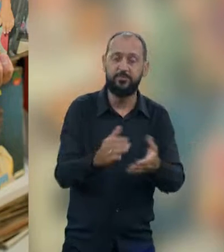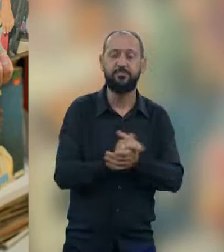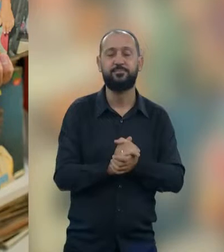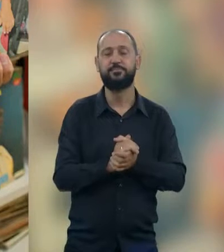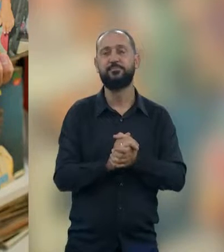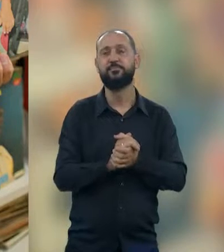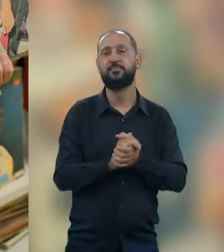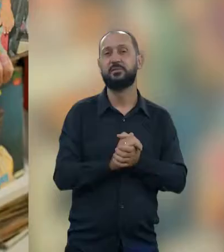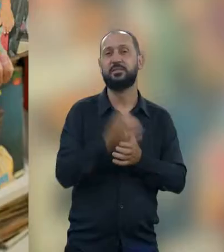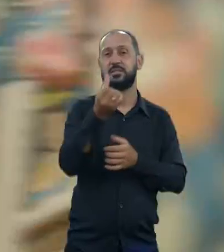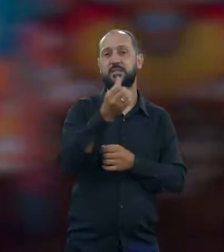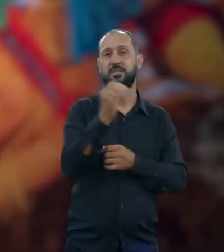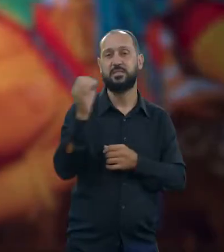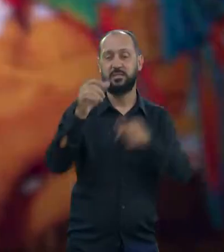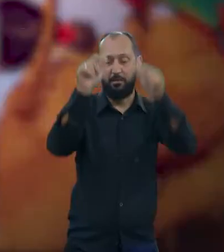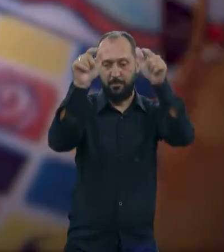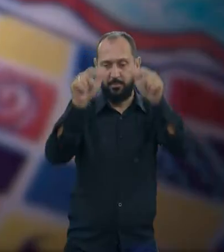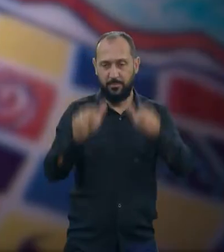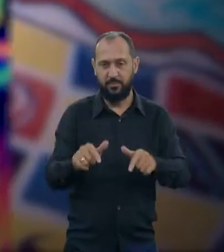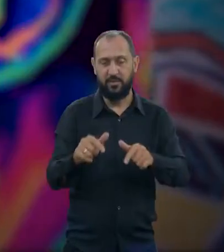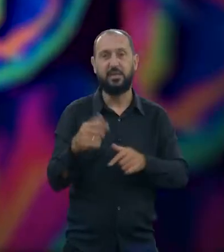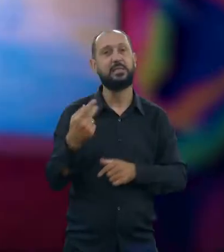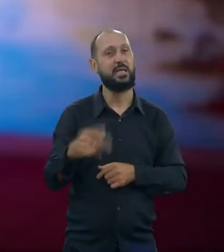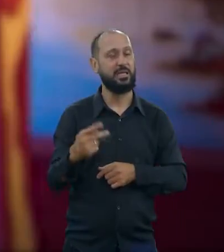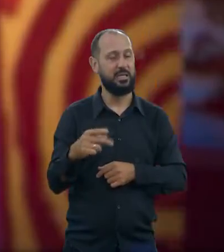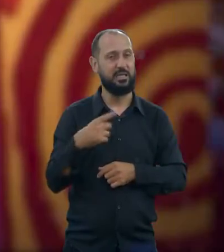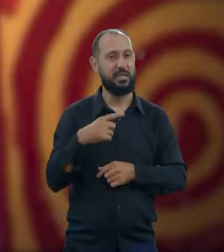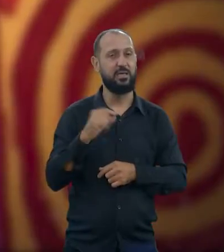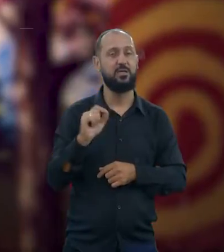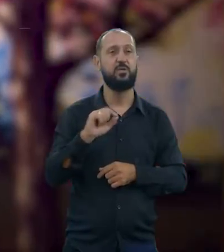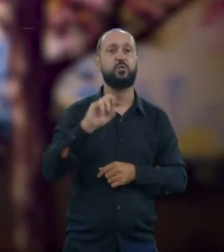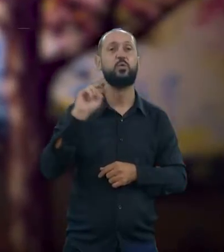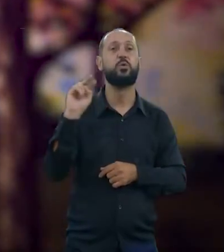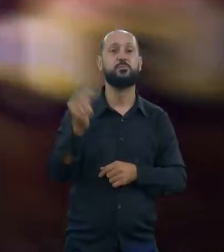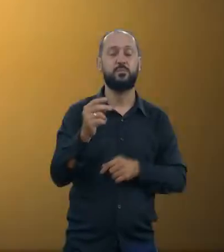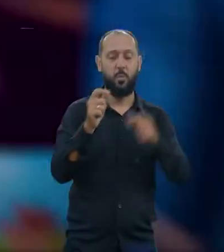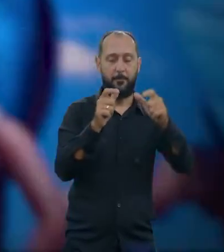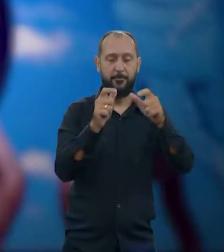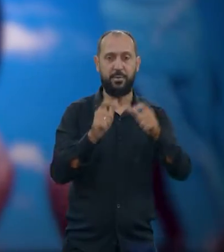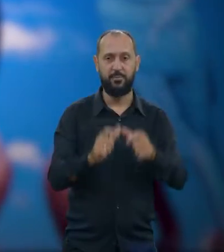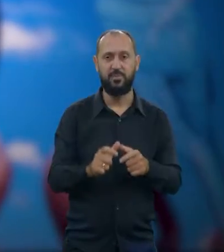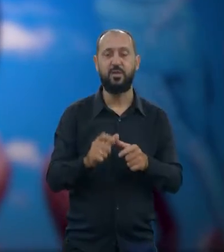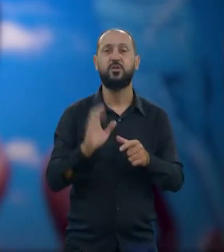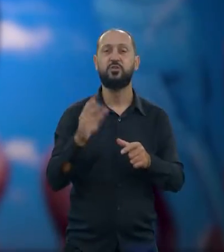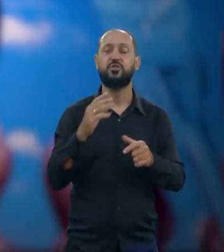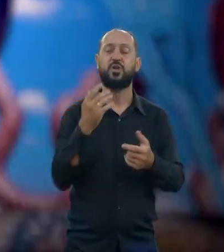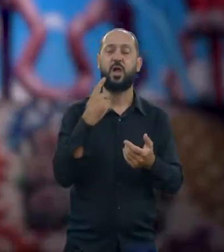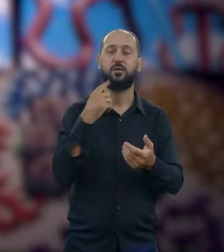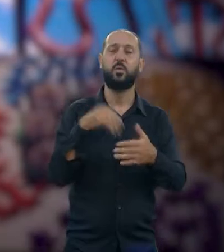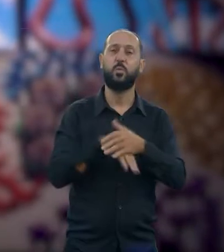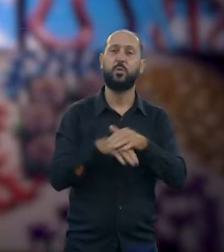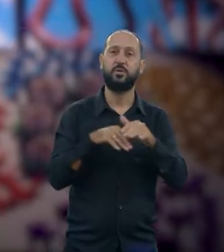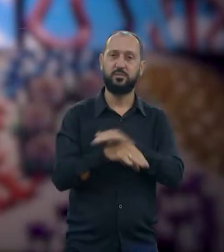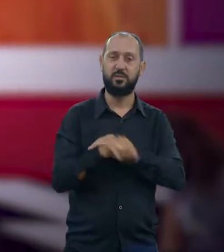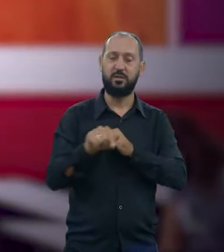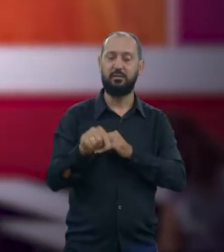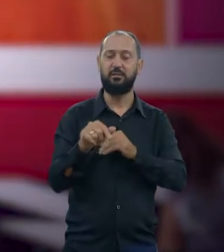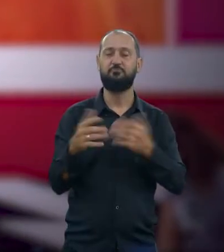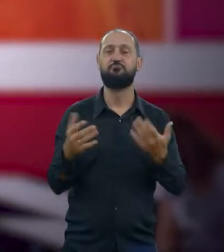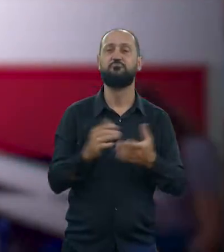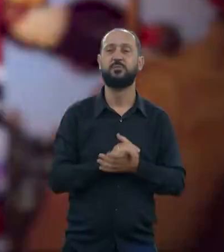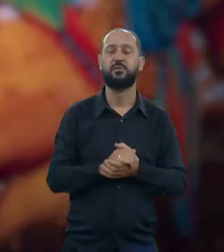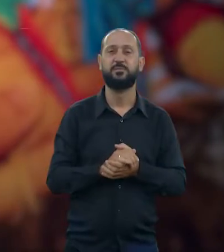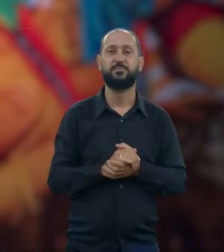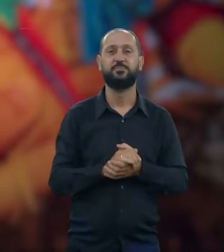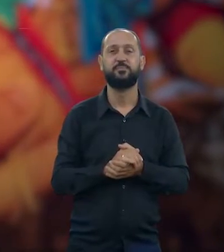atual. Então, são mais de 600 discos de vinil dos nossos músicos e mais de 2.000 CDs já catalogados